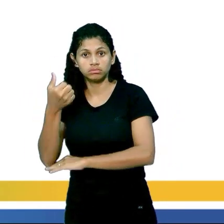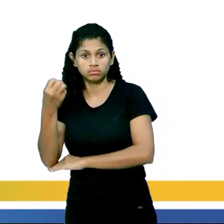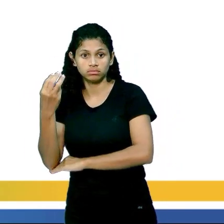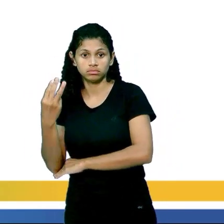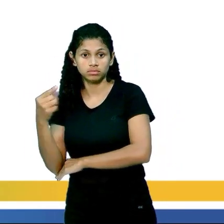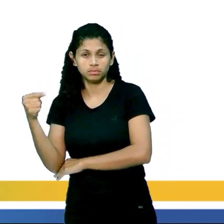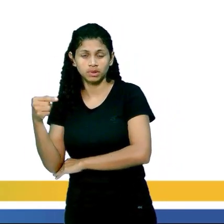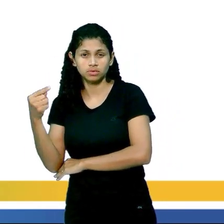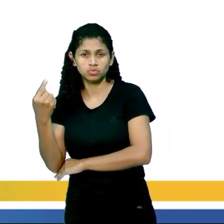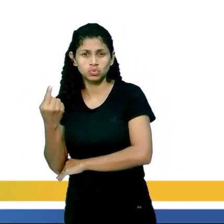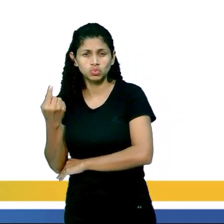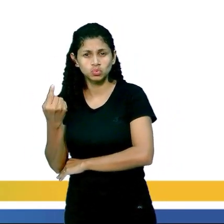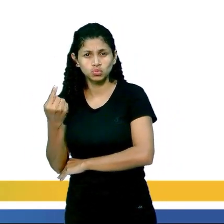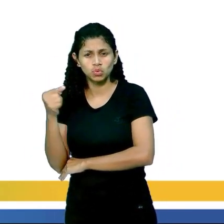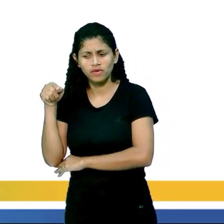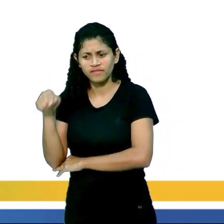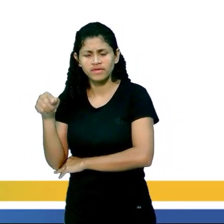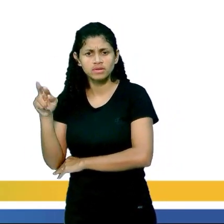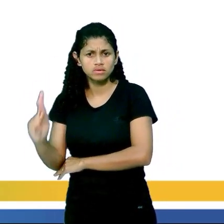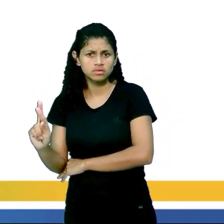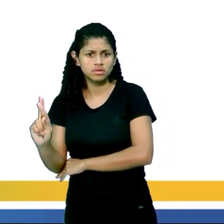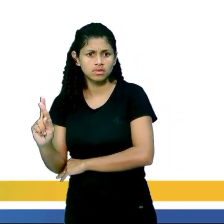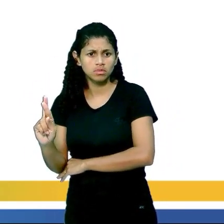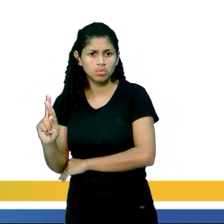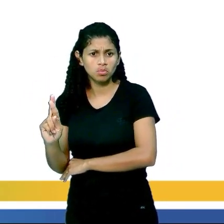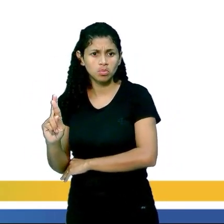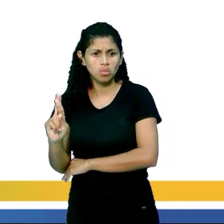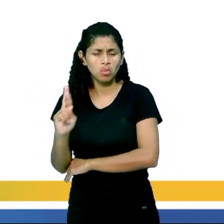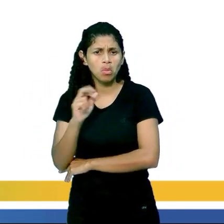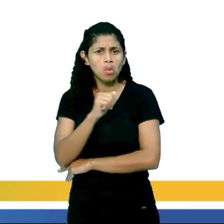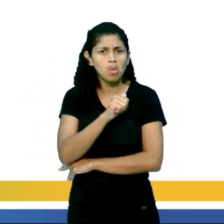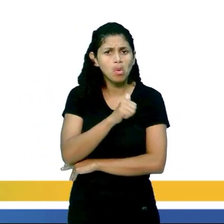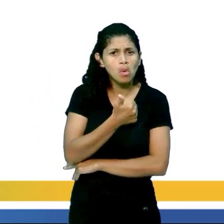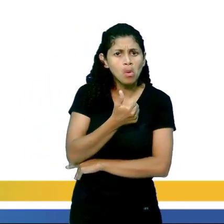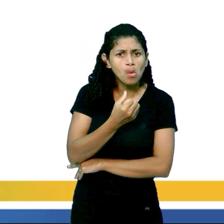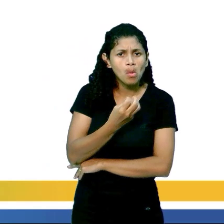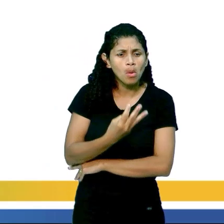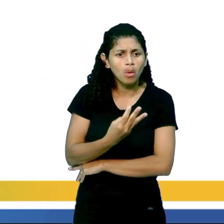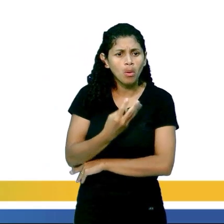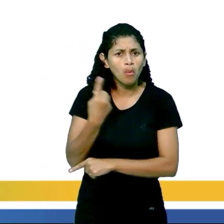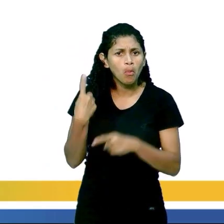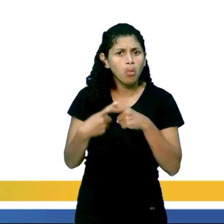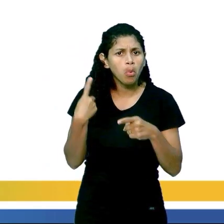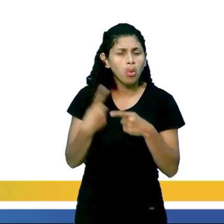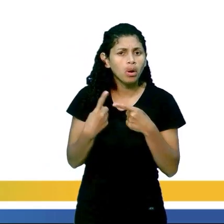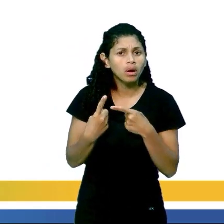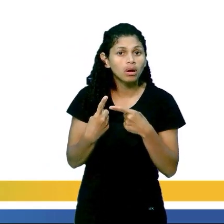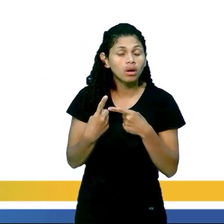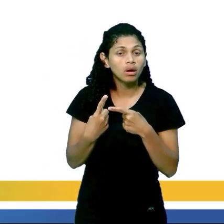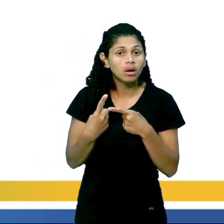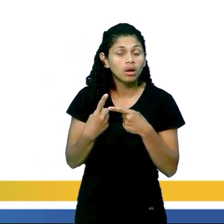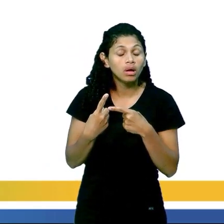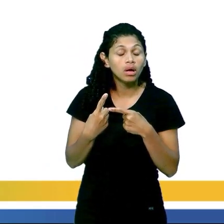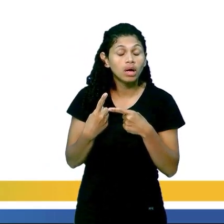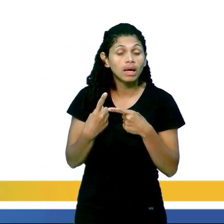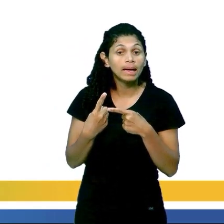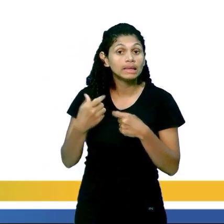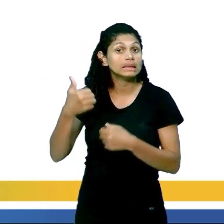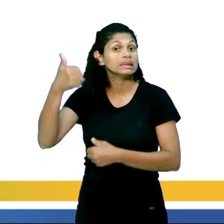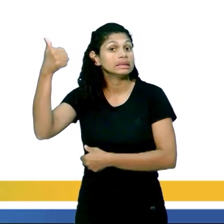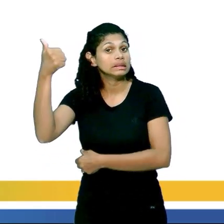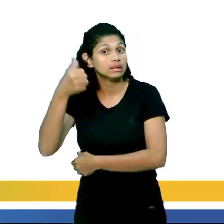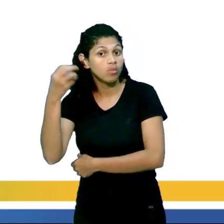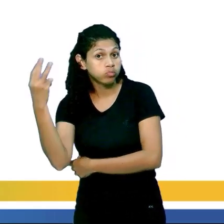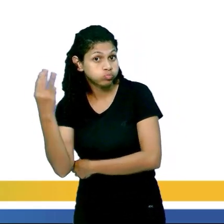R. Mas por que está um 13 aí? Porque foi ao final do 13º dia de caminhada. E nós